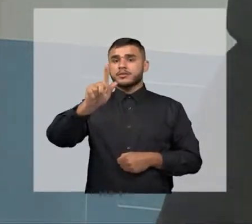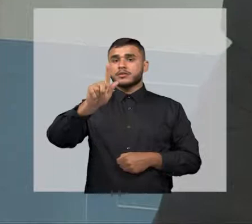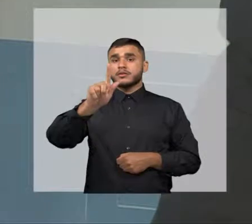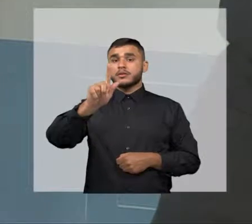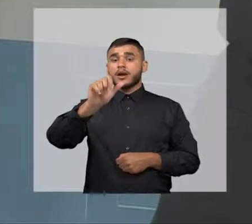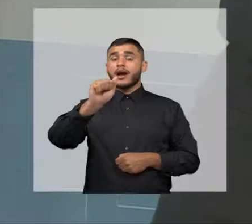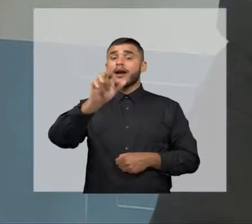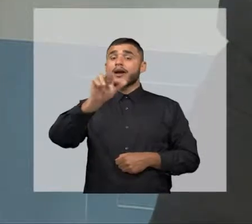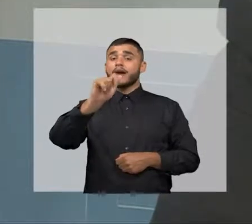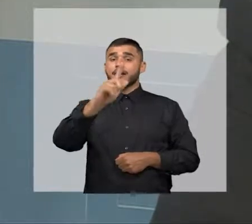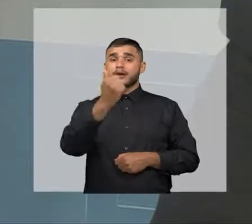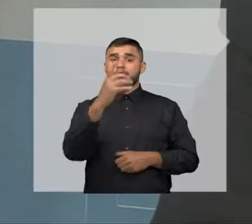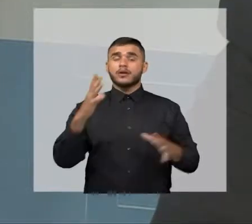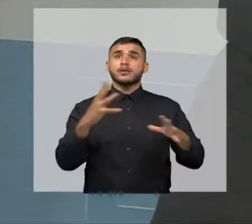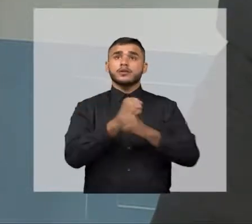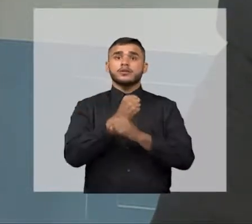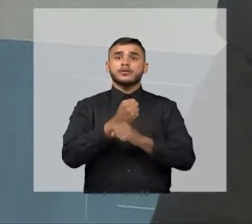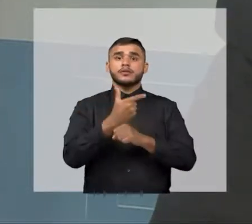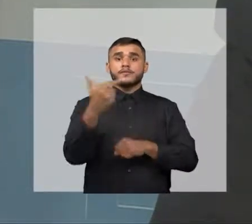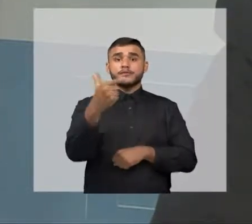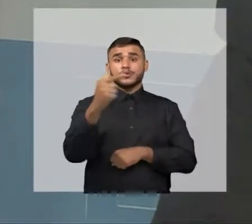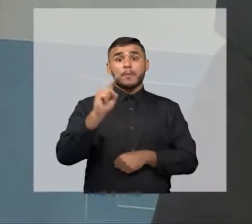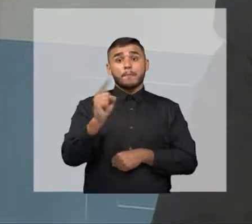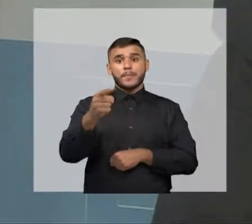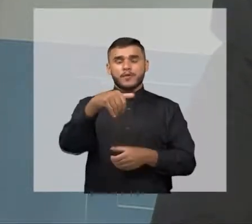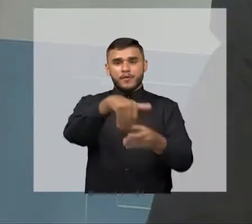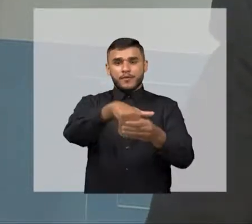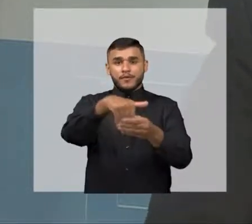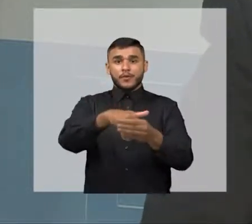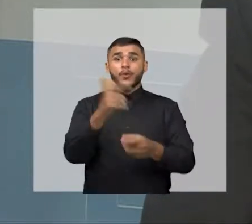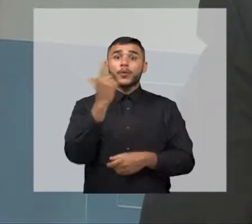tirou 22 mil votos. 22 mil votos em 2 dias. Né?